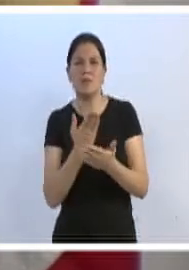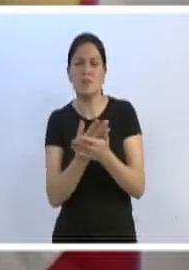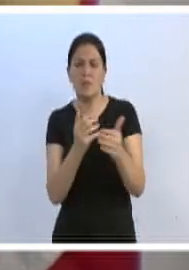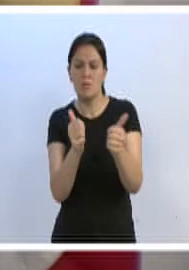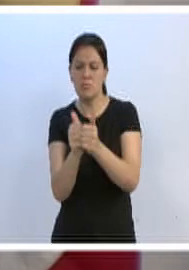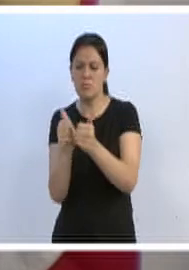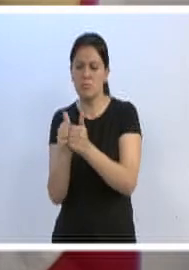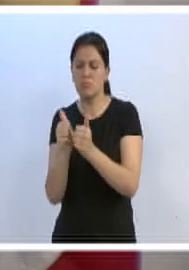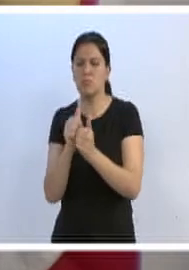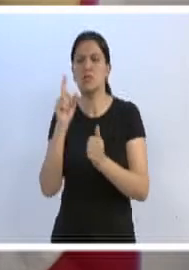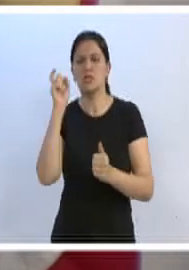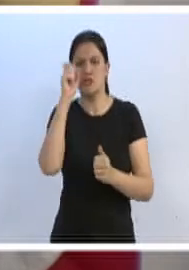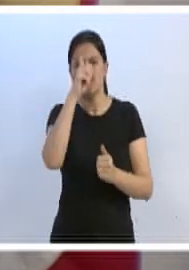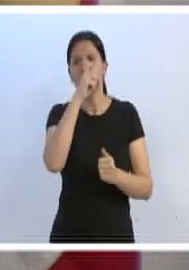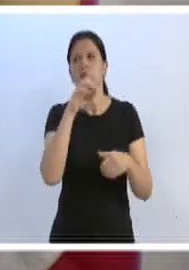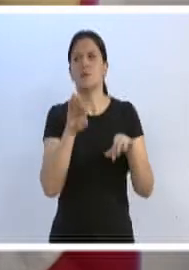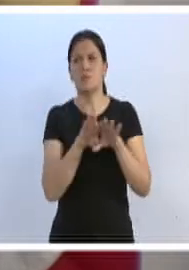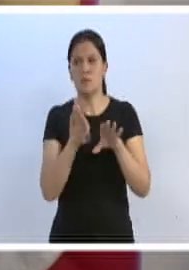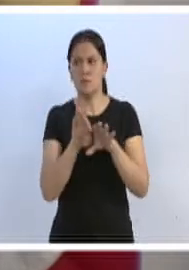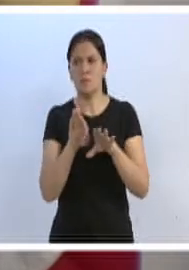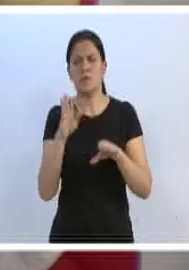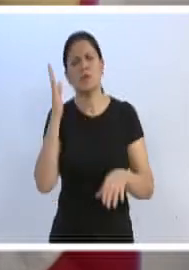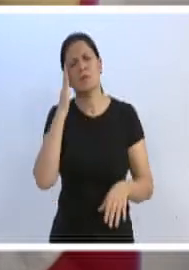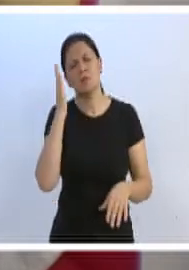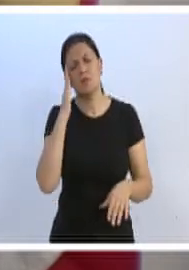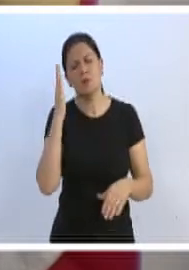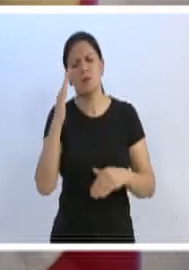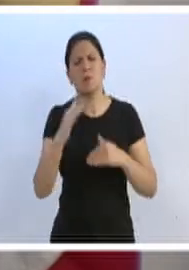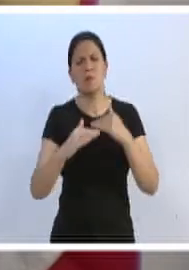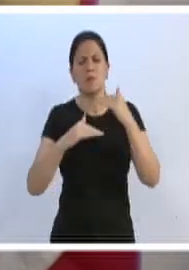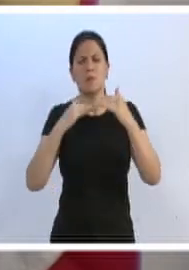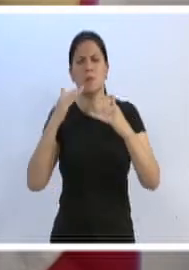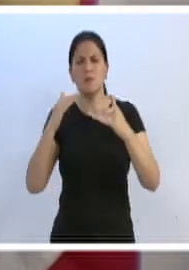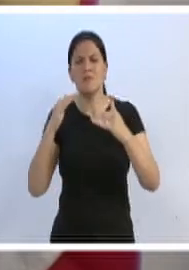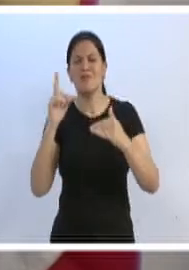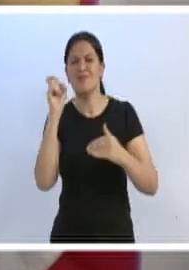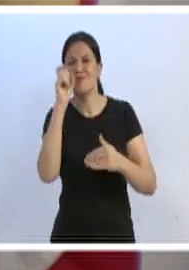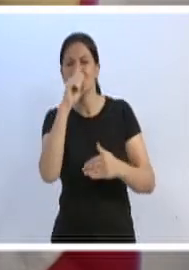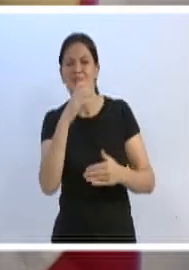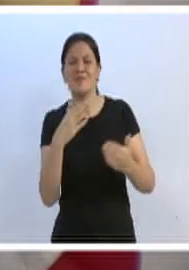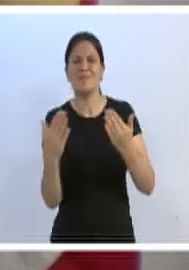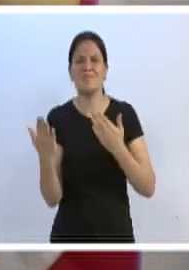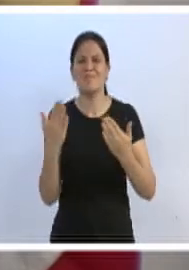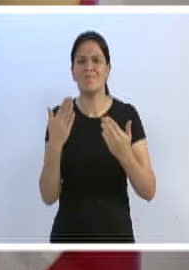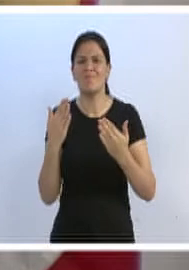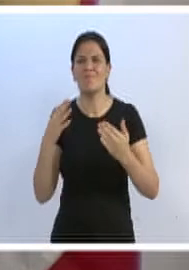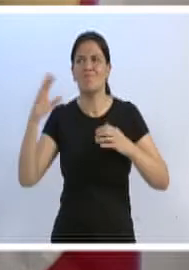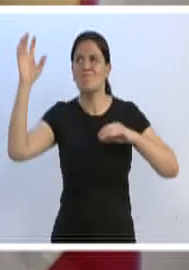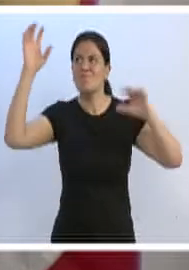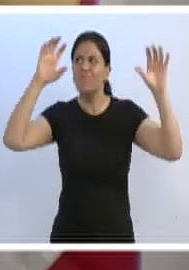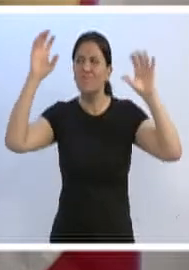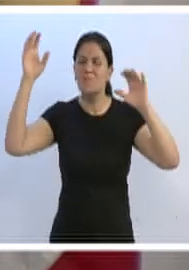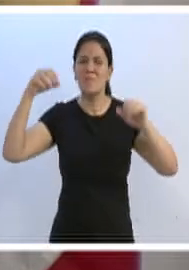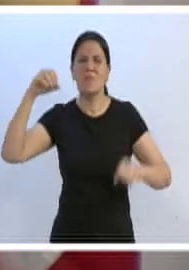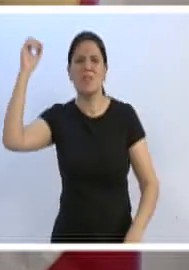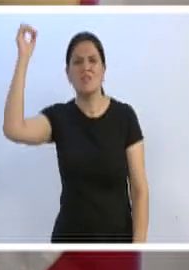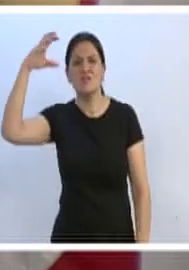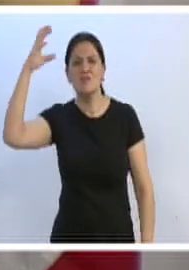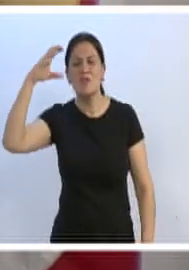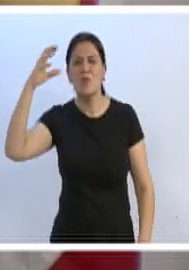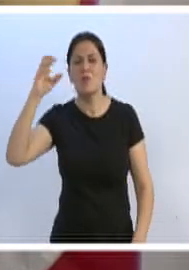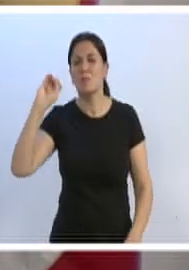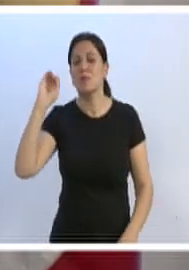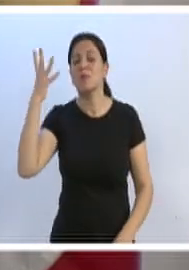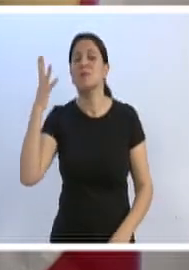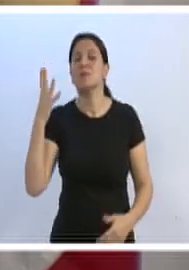dificuldades sabemos que há um processo difícil com relação à questão climática está chovendo era pra acontecer